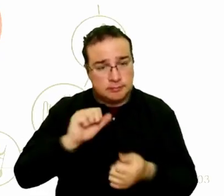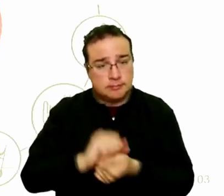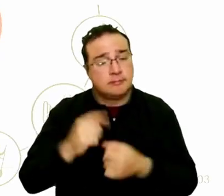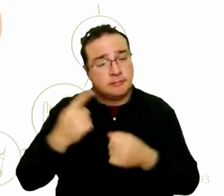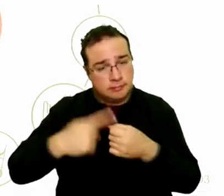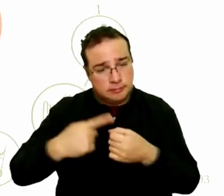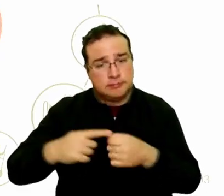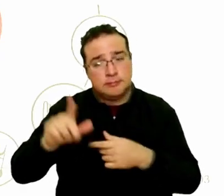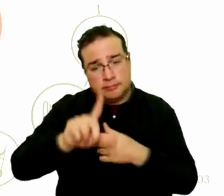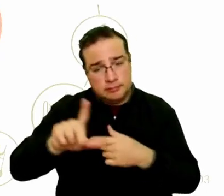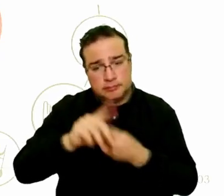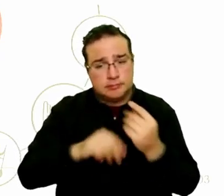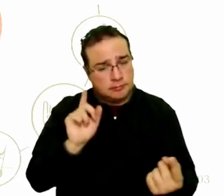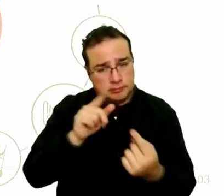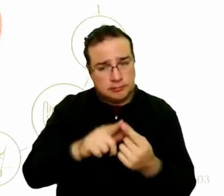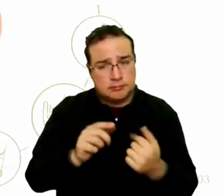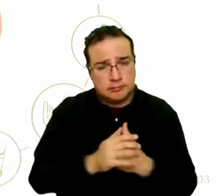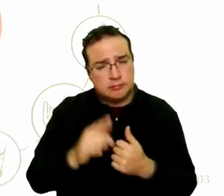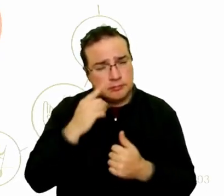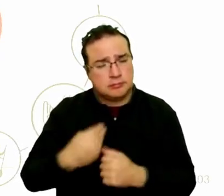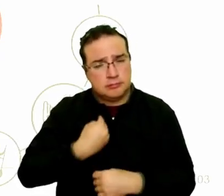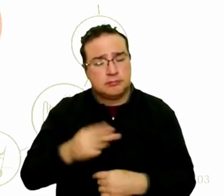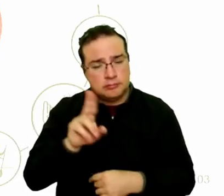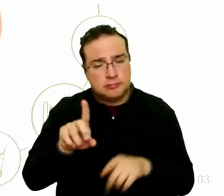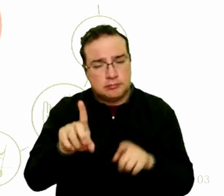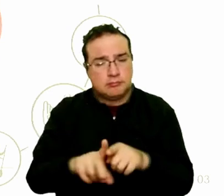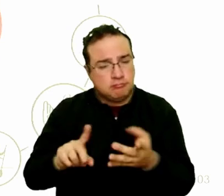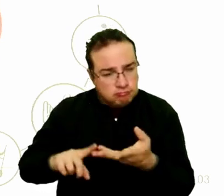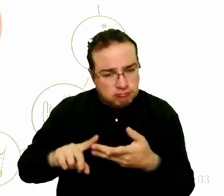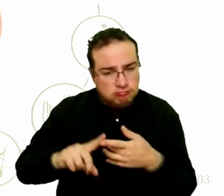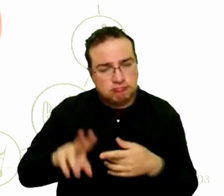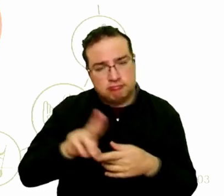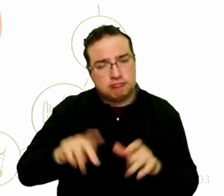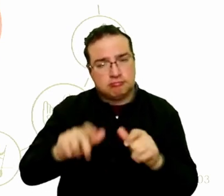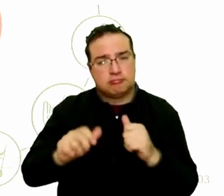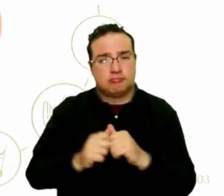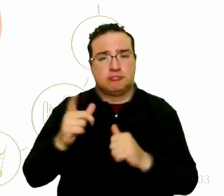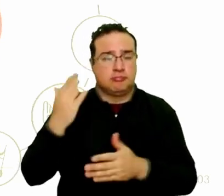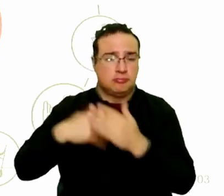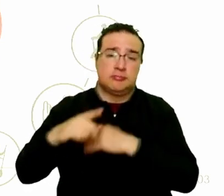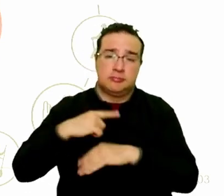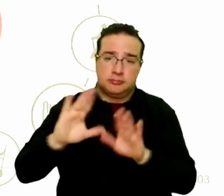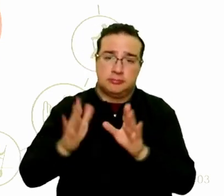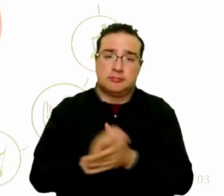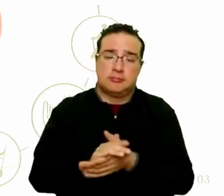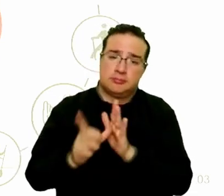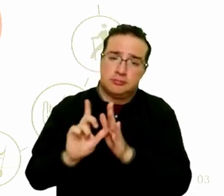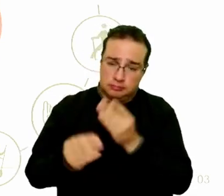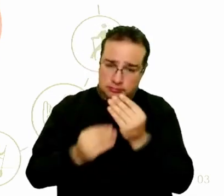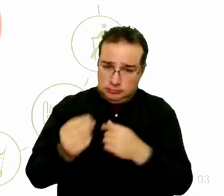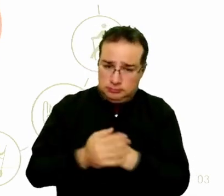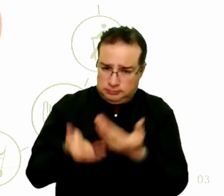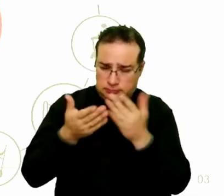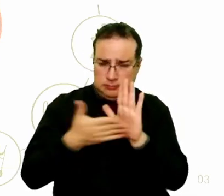da cidade de Londrina. Então, o objetivo era conferir vida, uso e qualidade para esses espaços já existentes. Então, antes até da